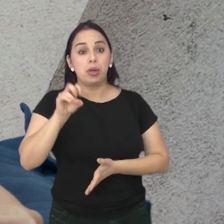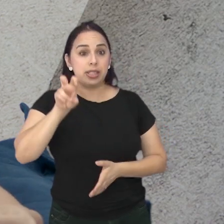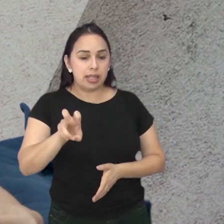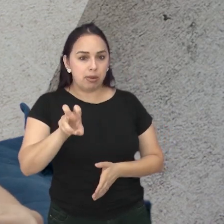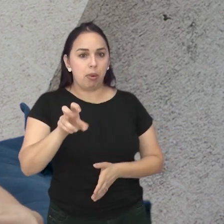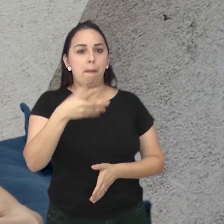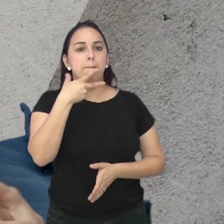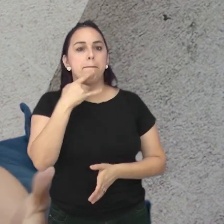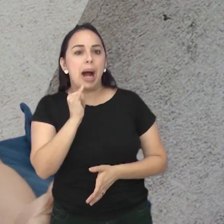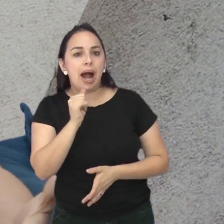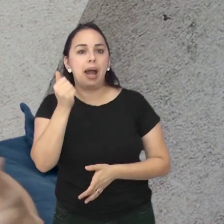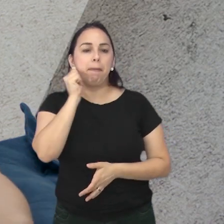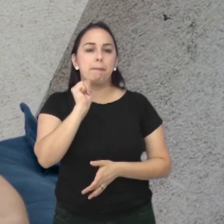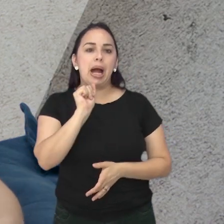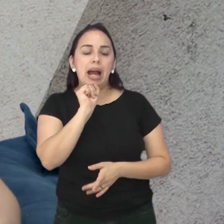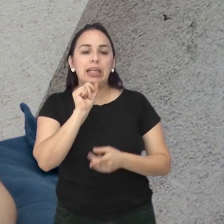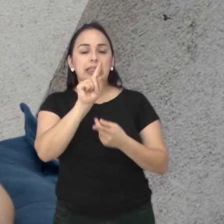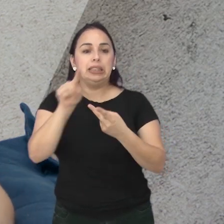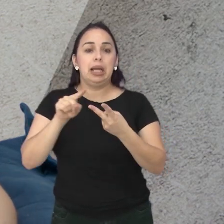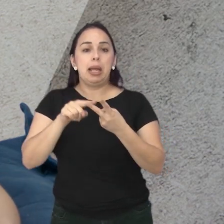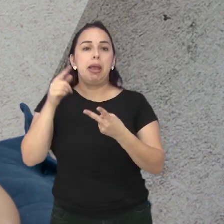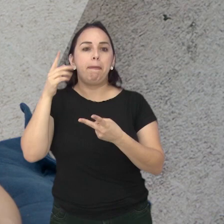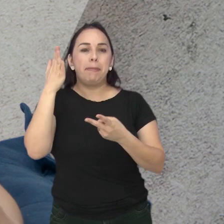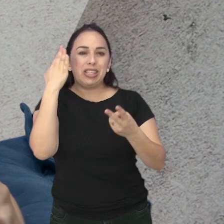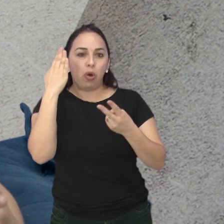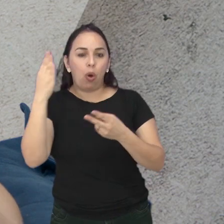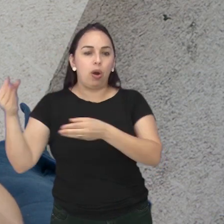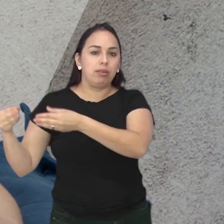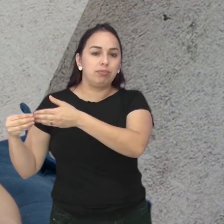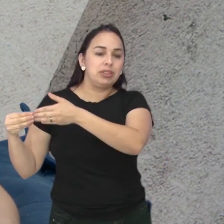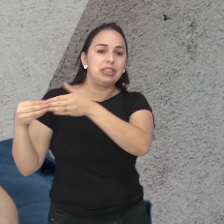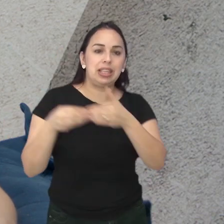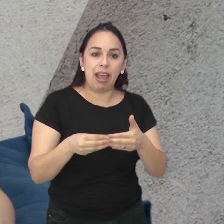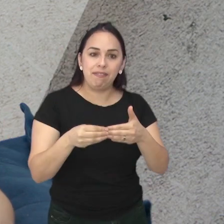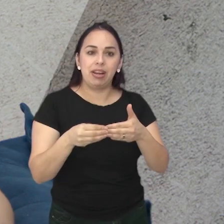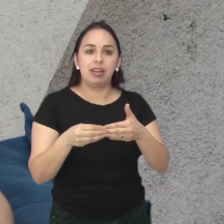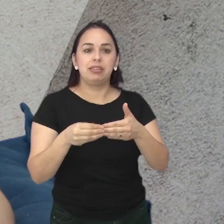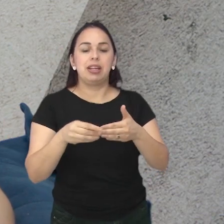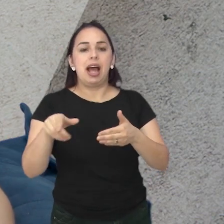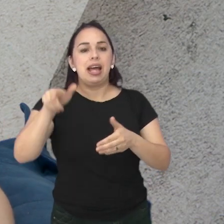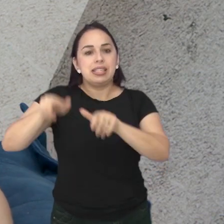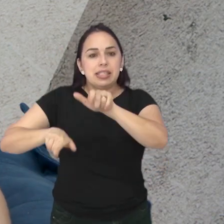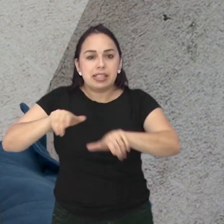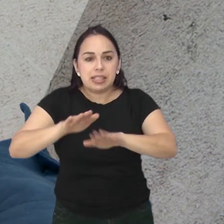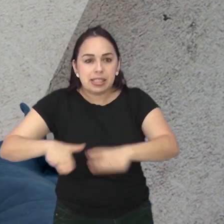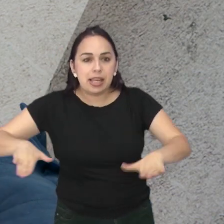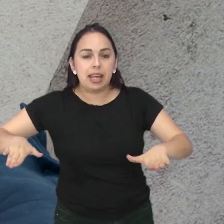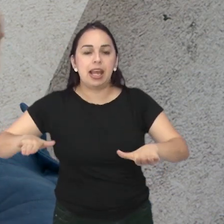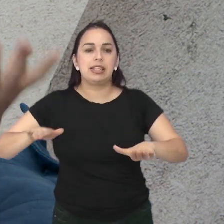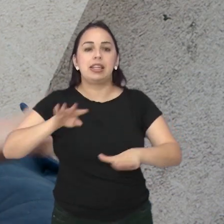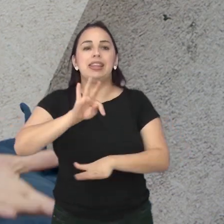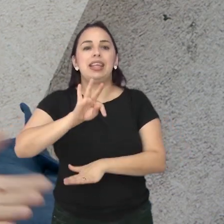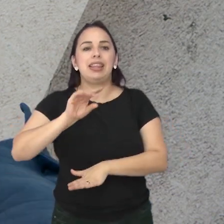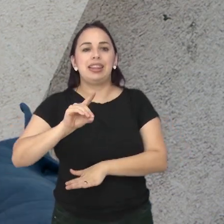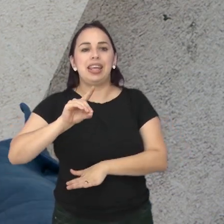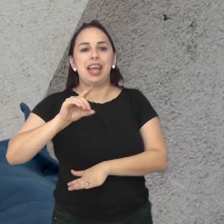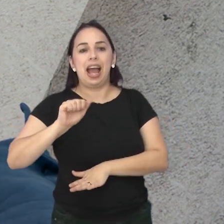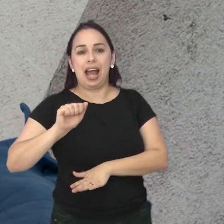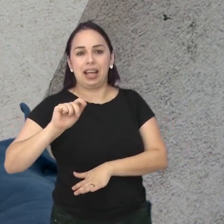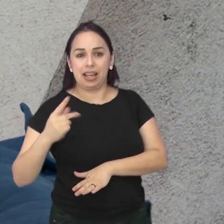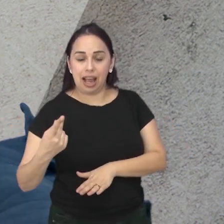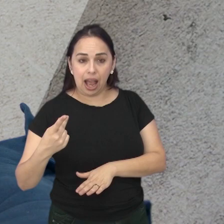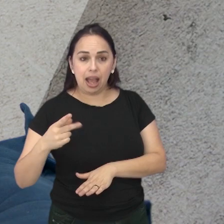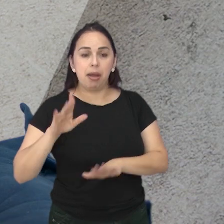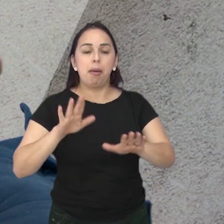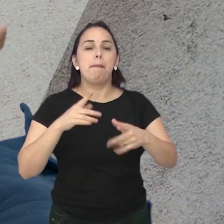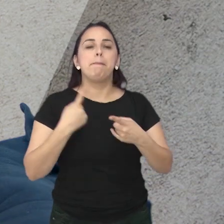vezes os pais ou até mesmo os psicólogos encaminham algumas crianças hiperativas, questão de TDAH, porque